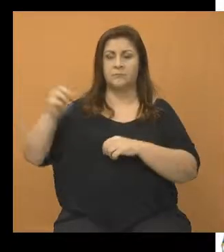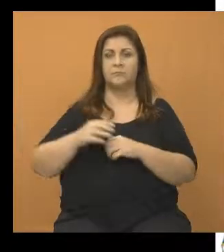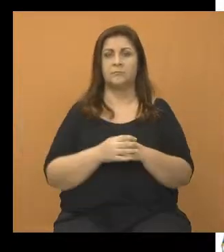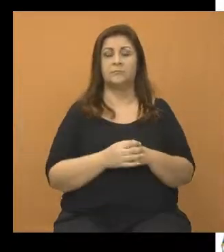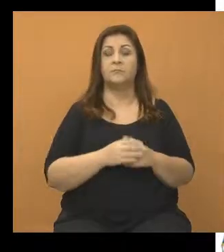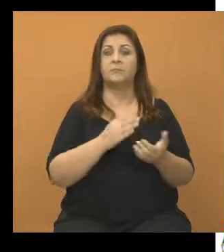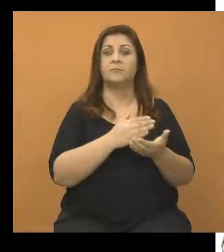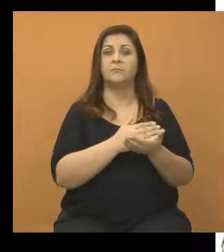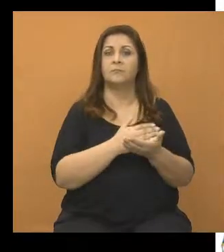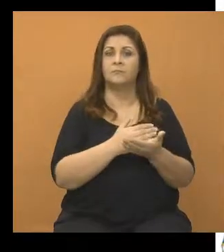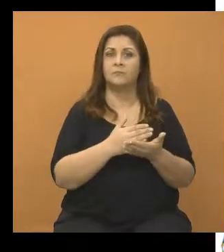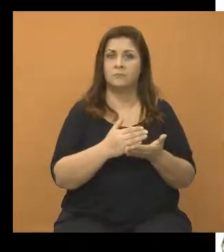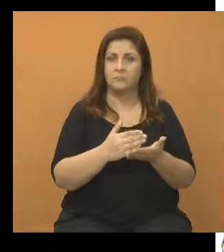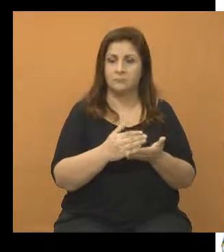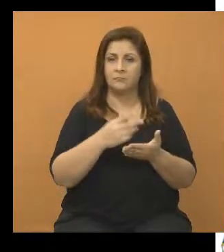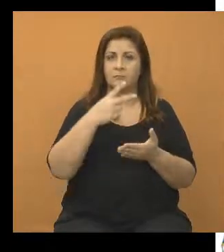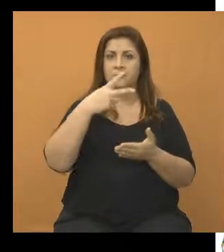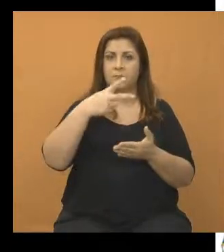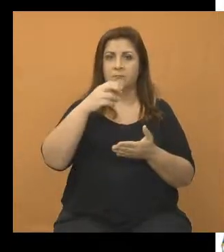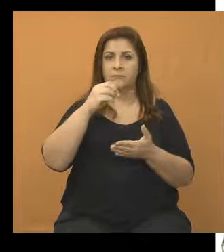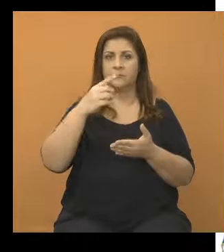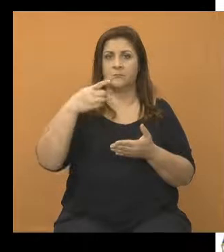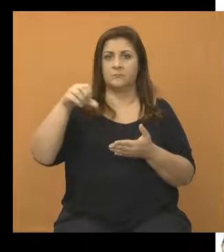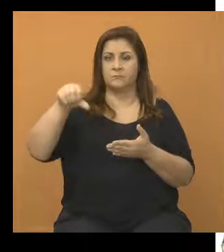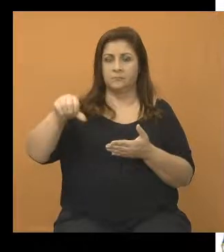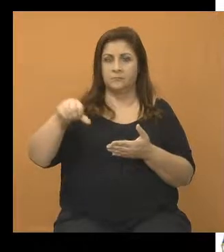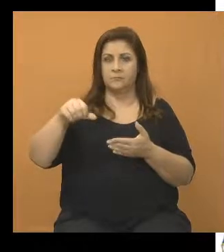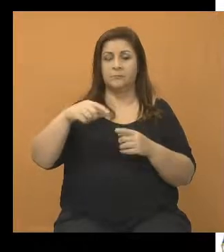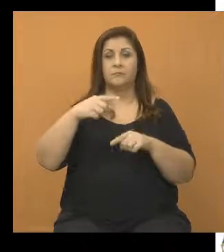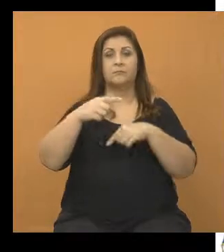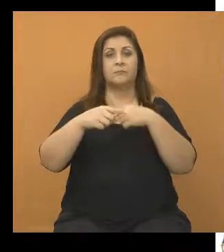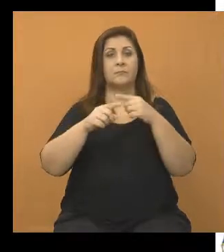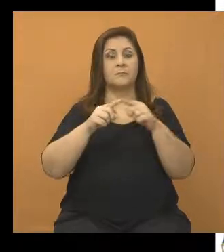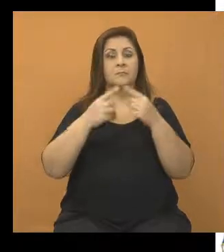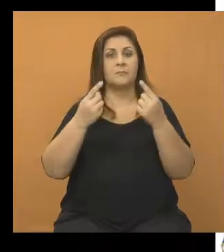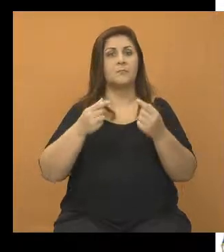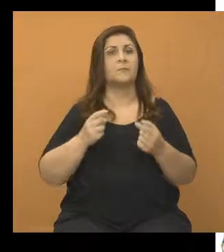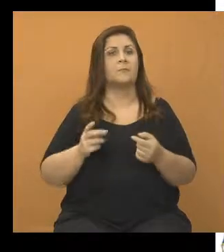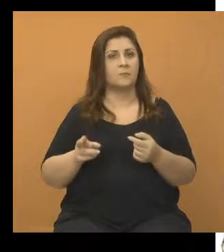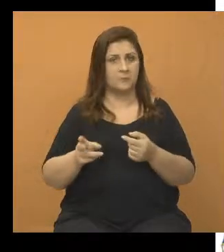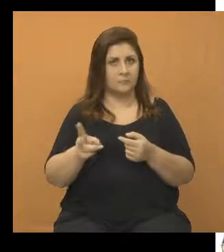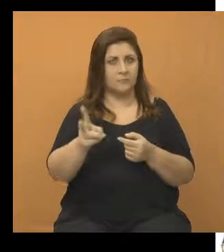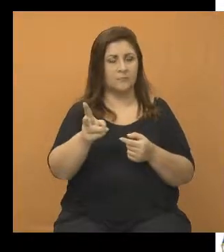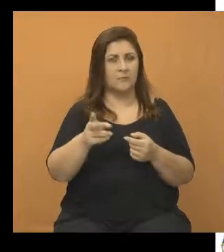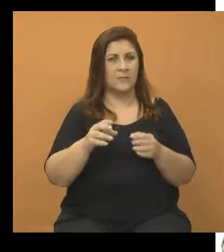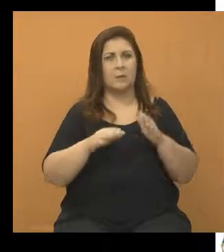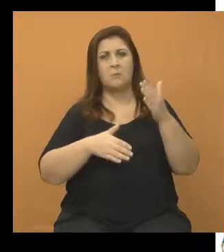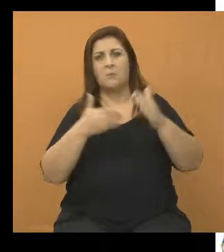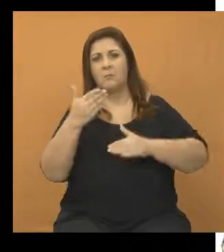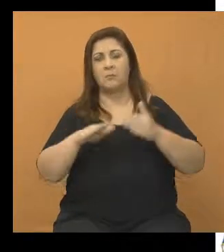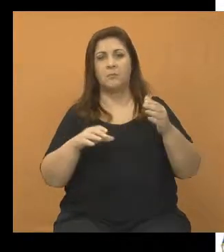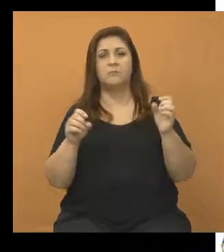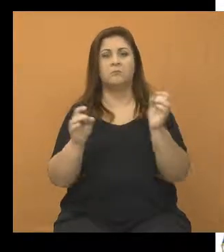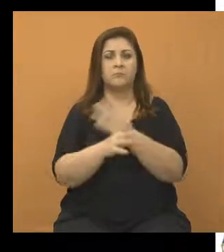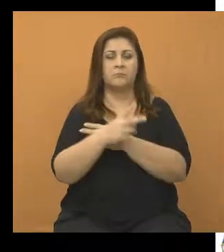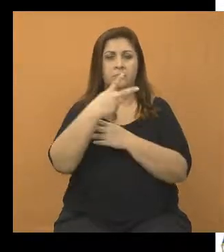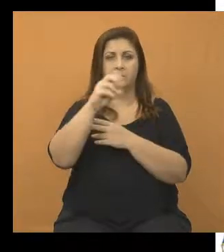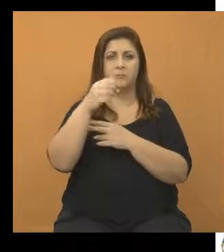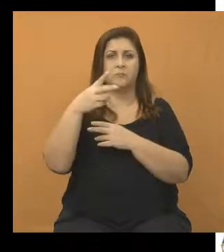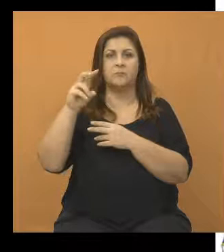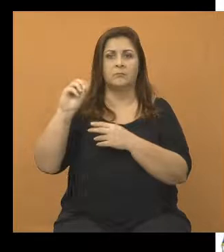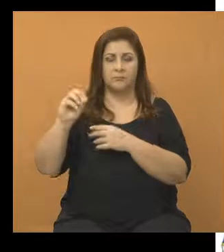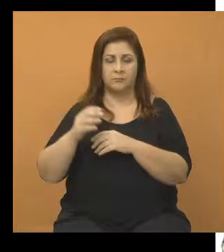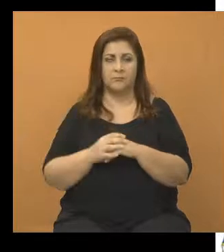19, mas elas continuam. A ponte deve se iniciar esse ano e deve terminar em 20, que são obras mais longas, né?